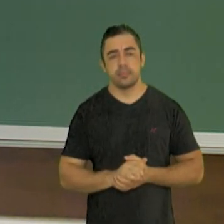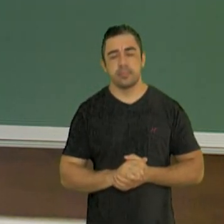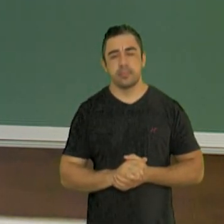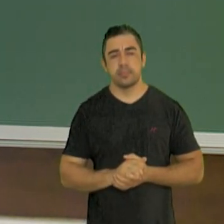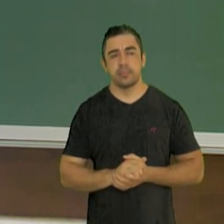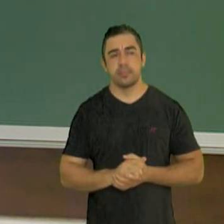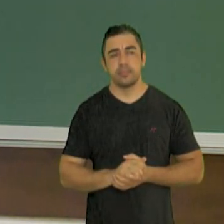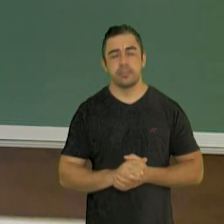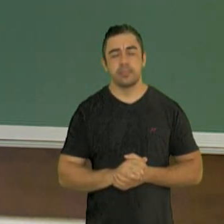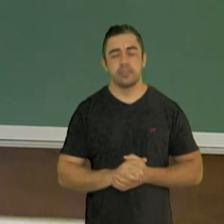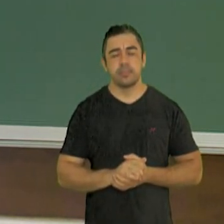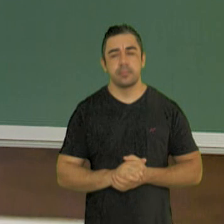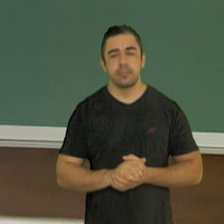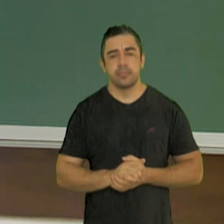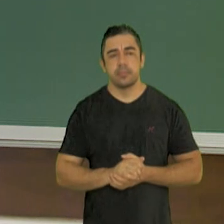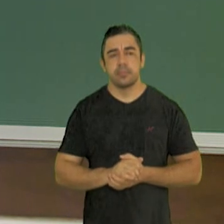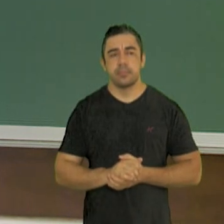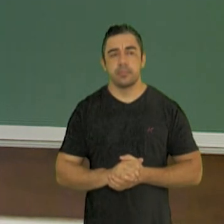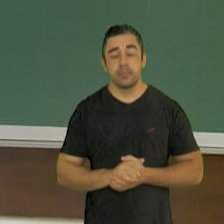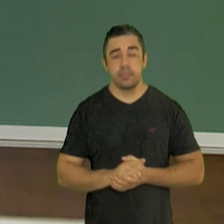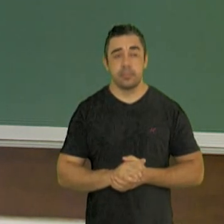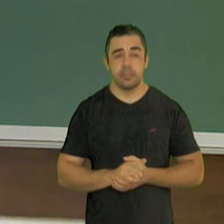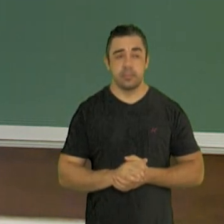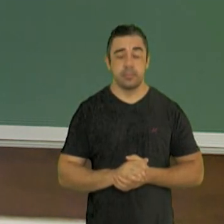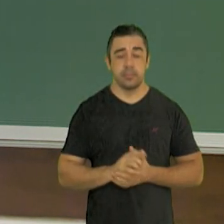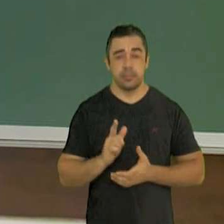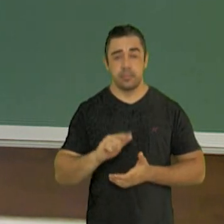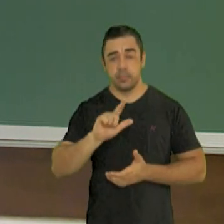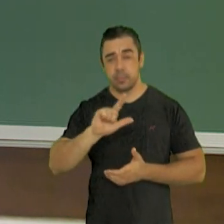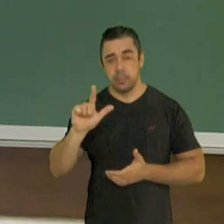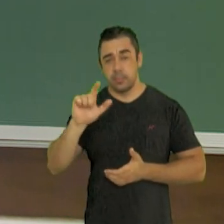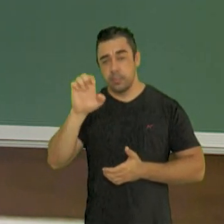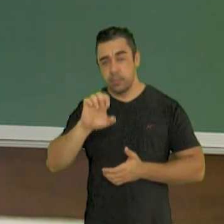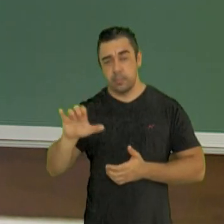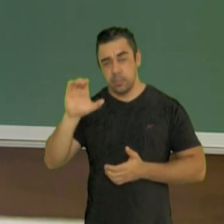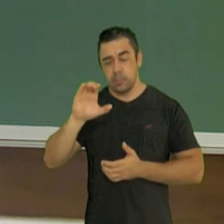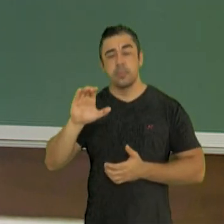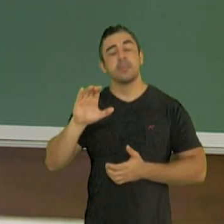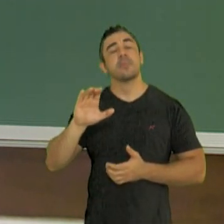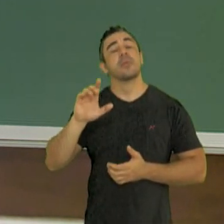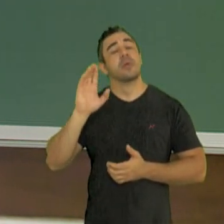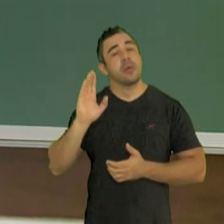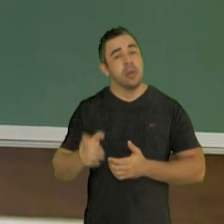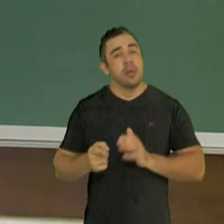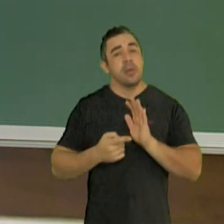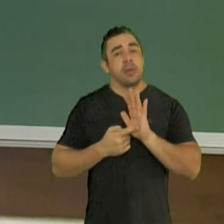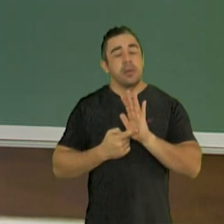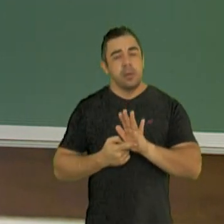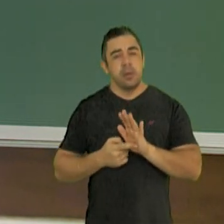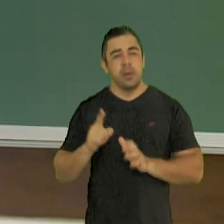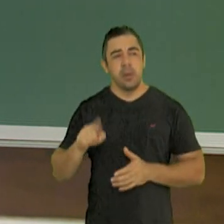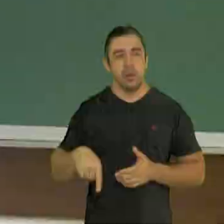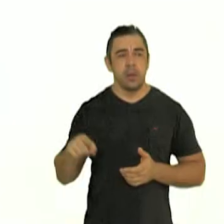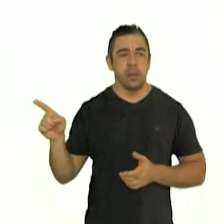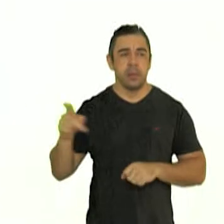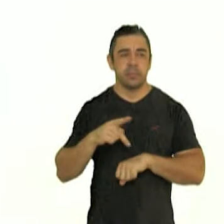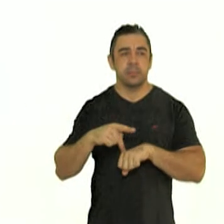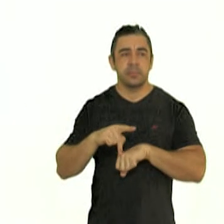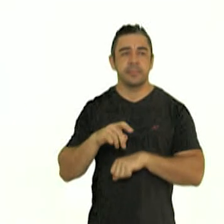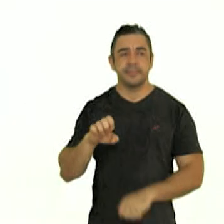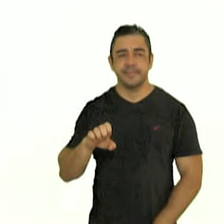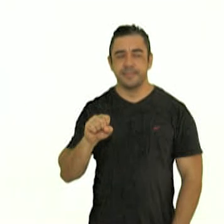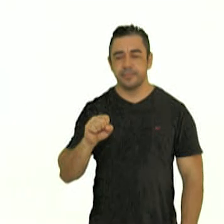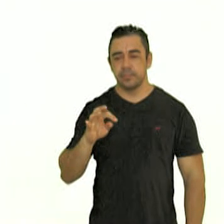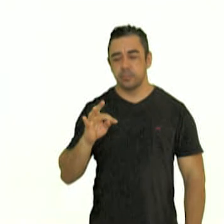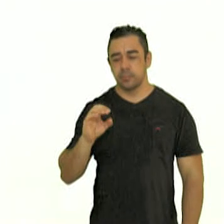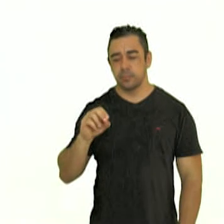é muito bem desenvolvida. Aqui no leste europeu, eu já tinha trazido esse exemplo da Estônia, né? O sucesso da